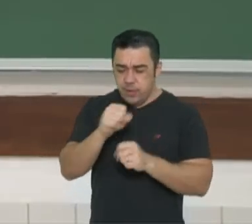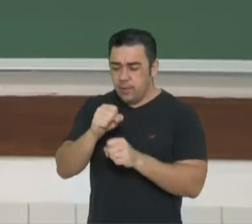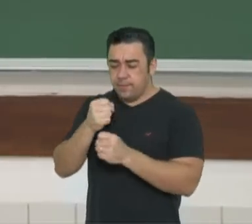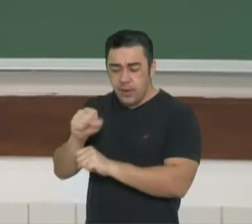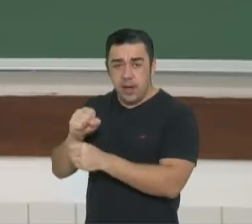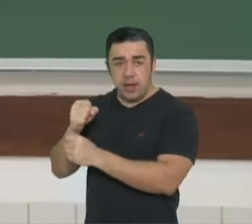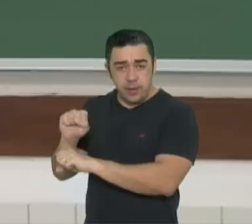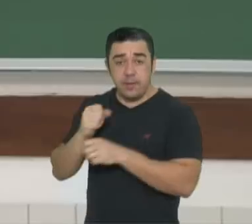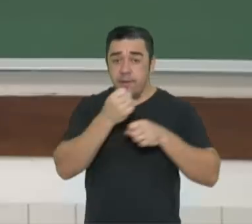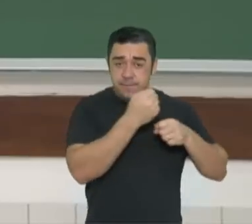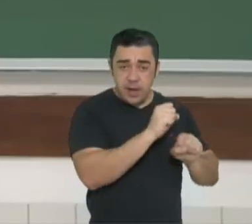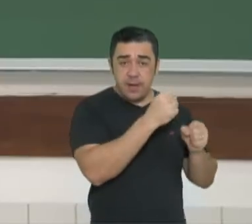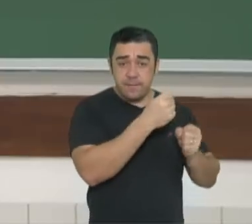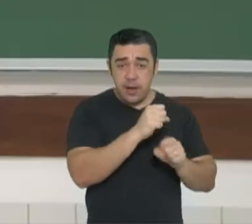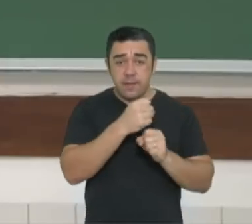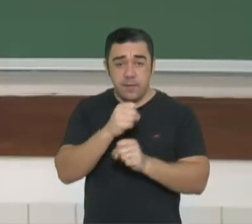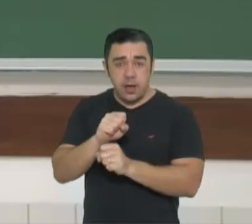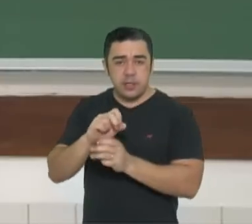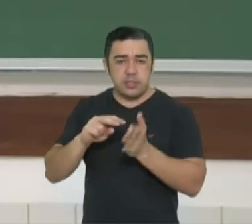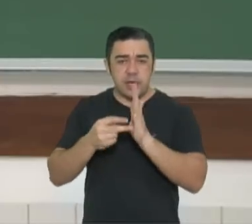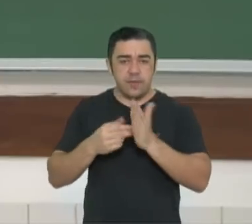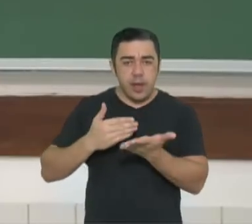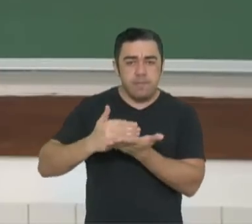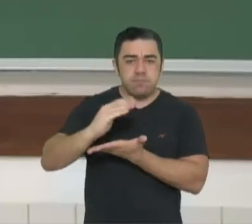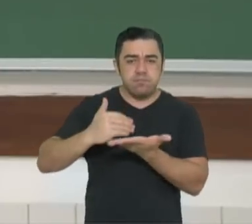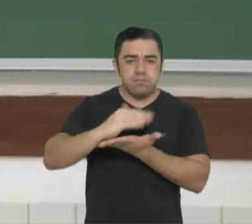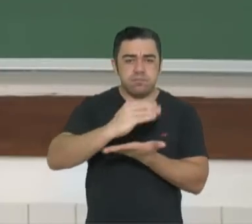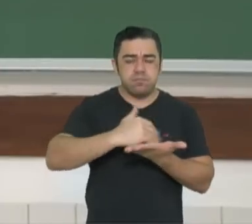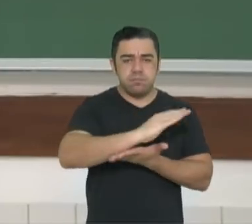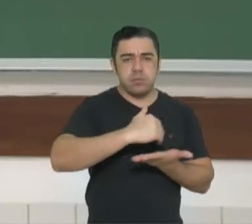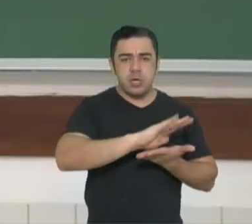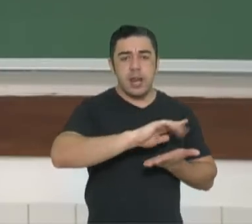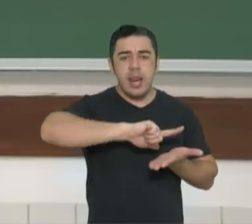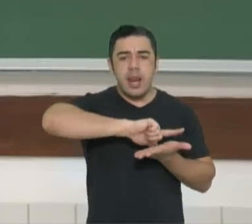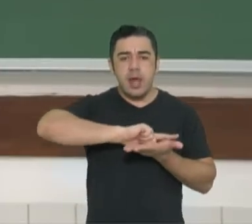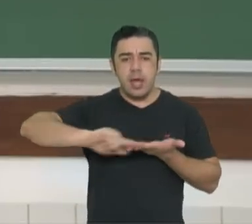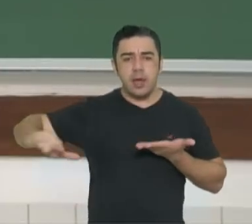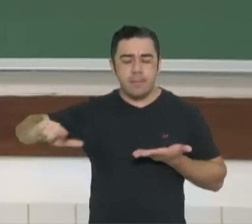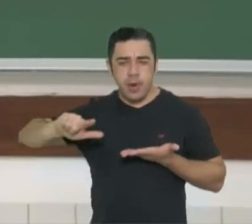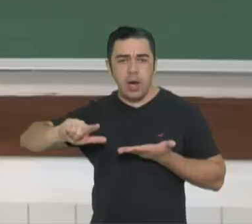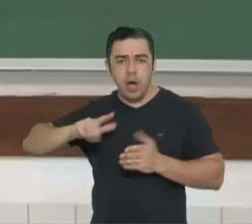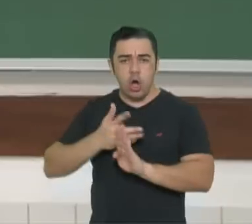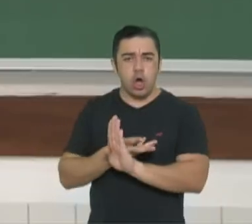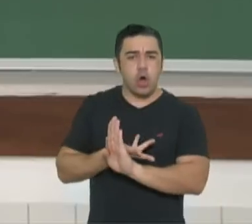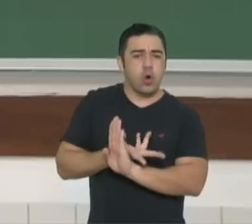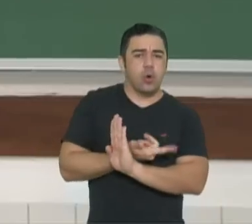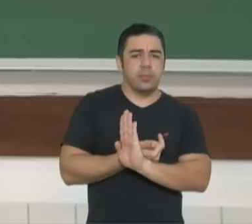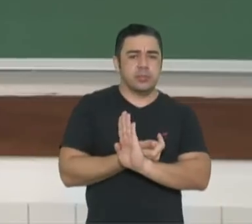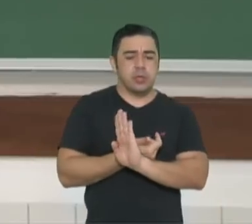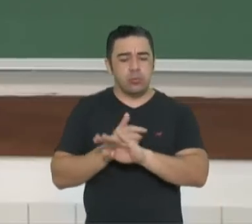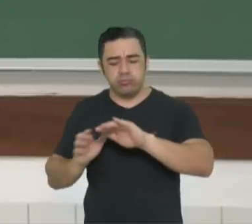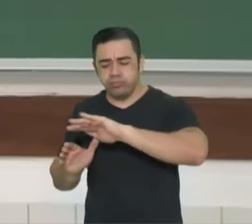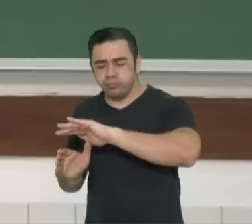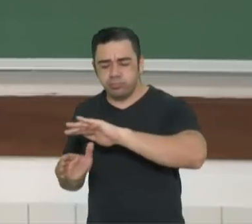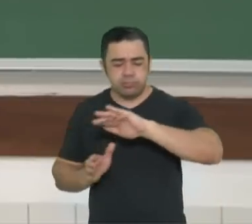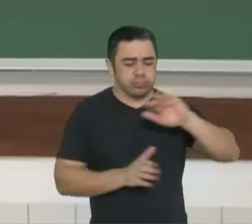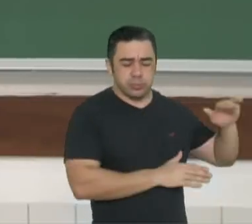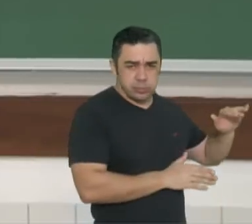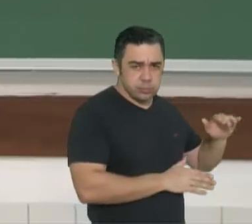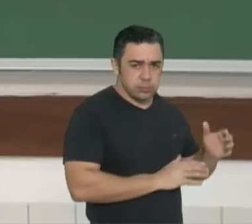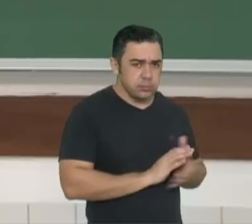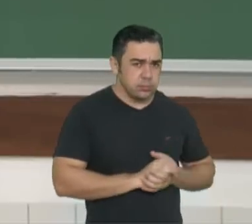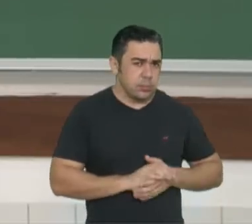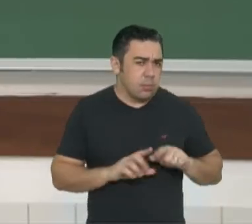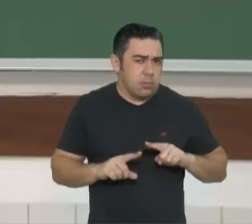varre, vassourinha. Então, vamos varrer a corrupção do Brasil. Aliás, tema, combate